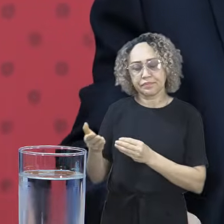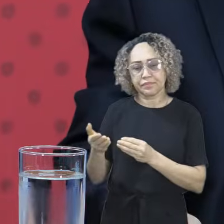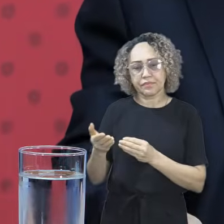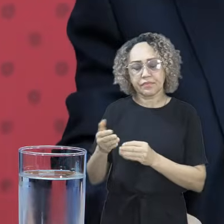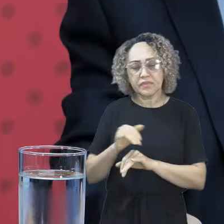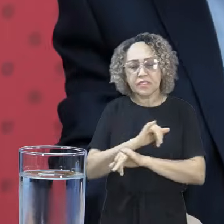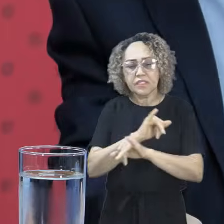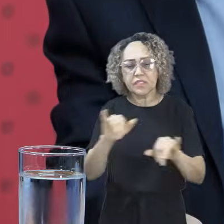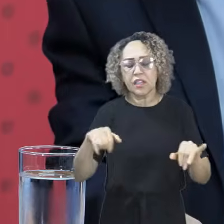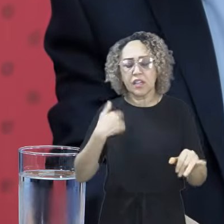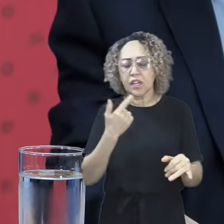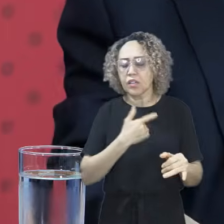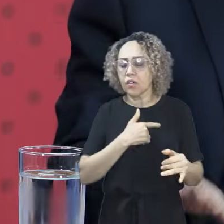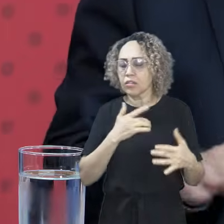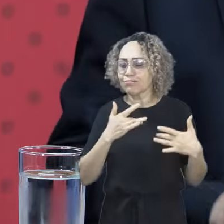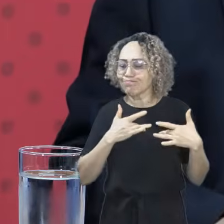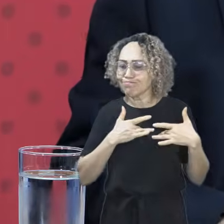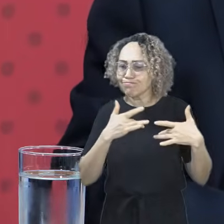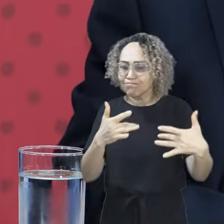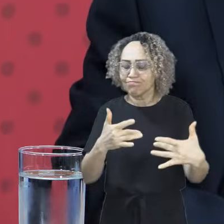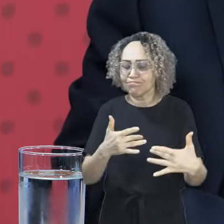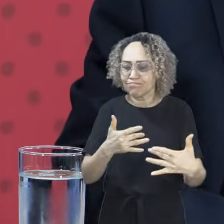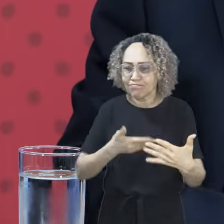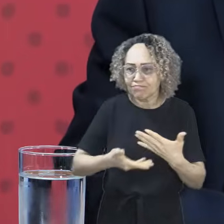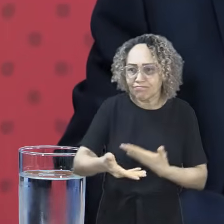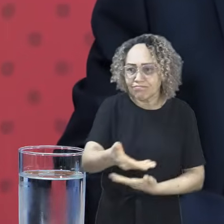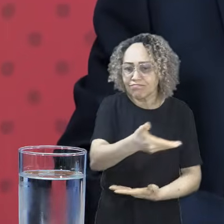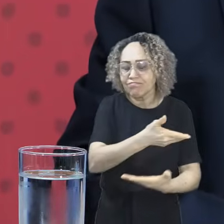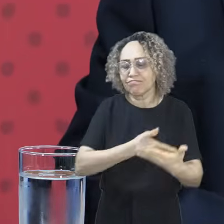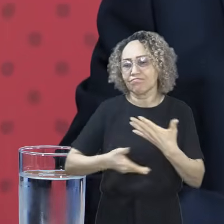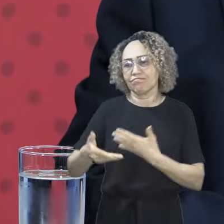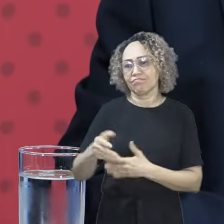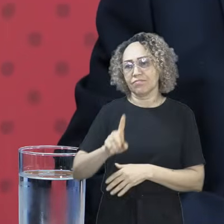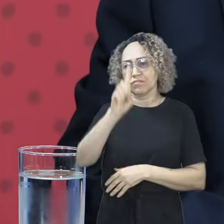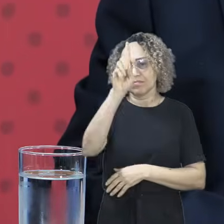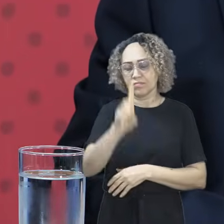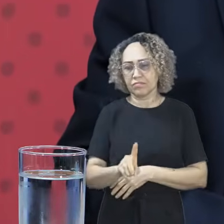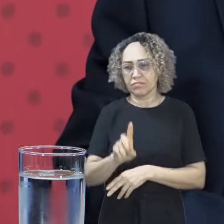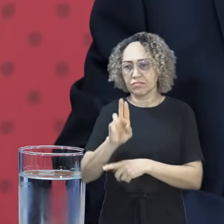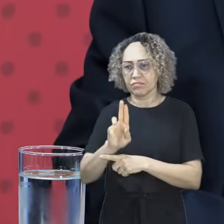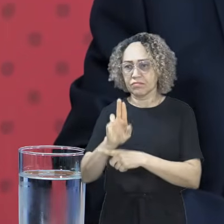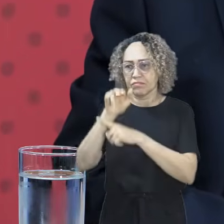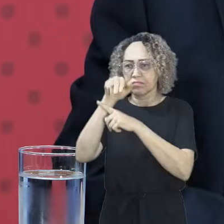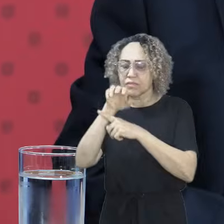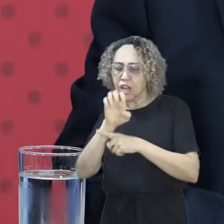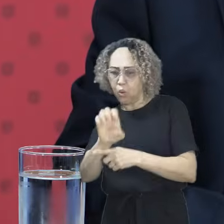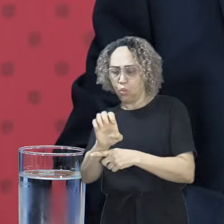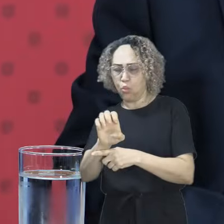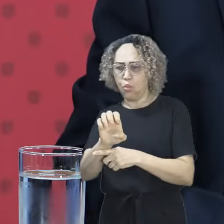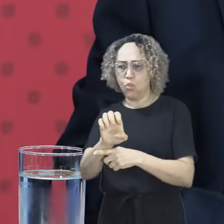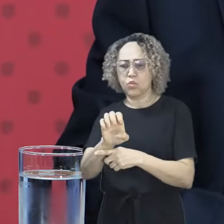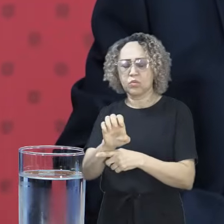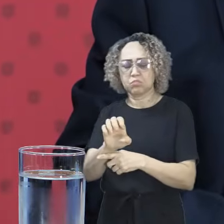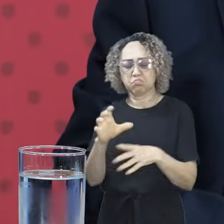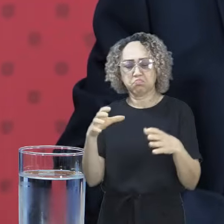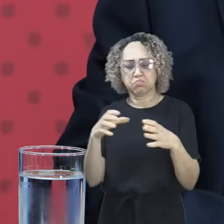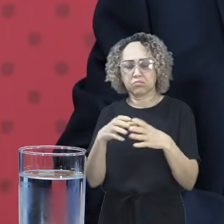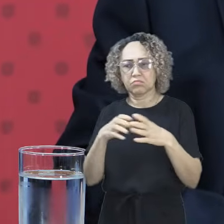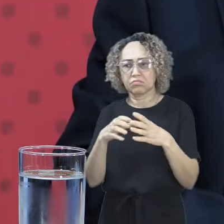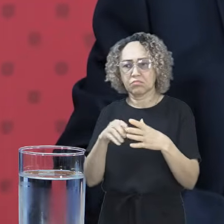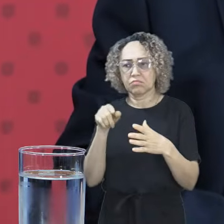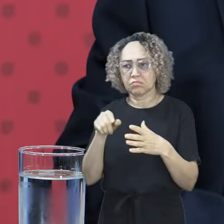né, à direção da UNE, ao coletivo da UNE, né, por conta do